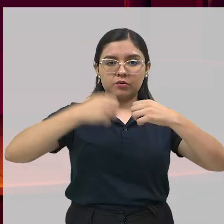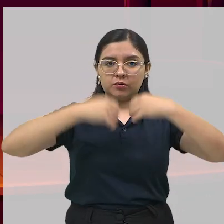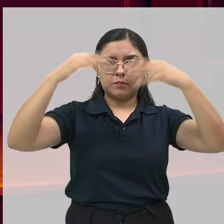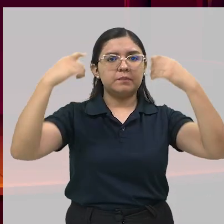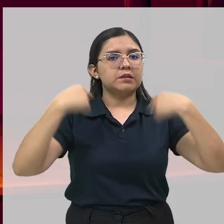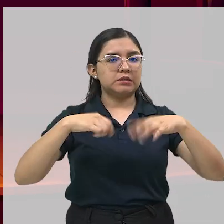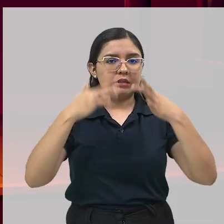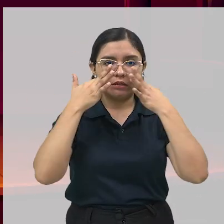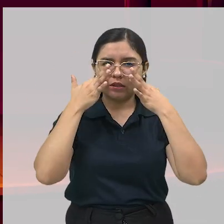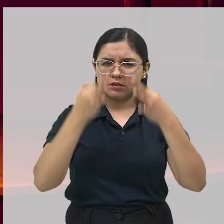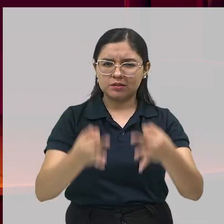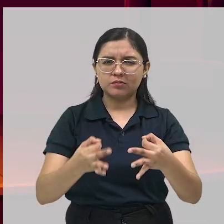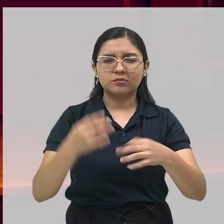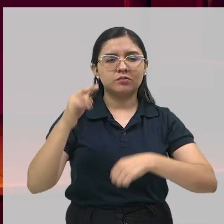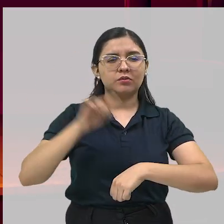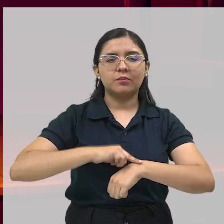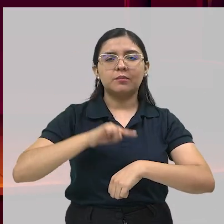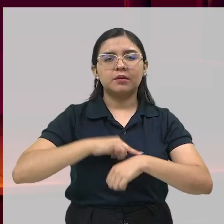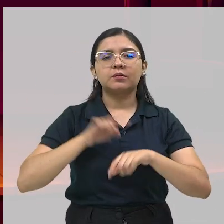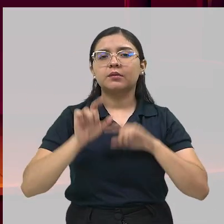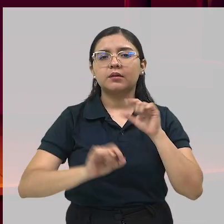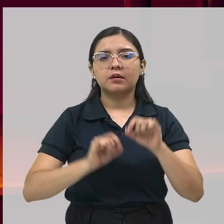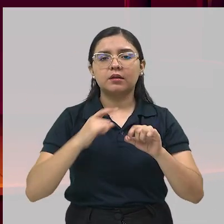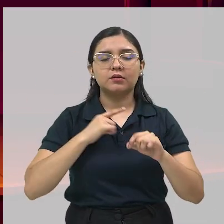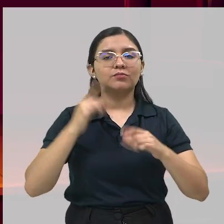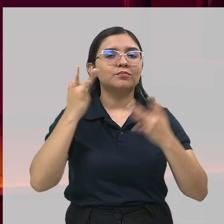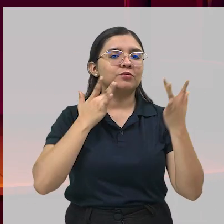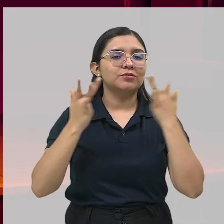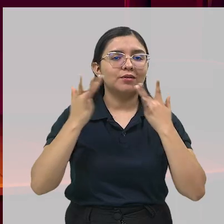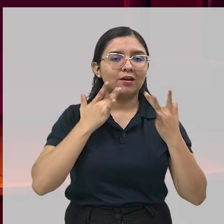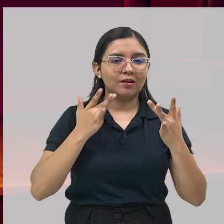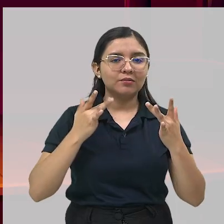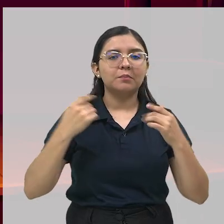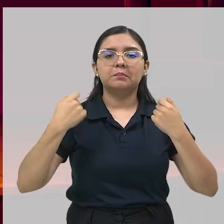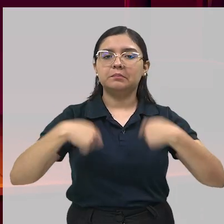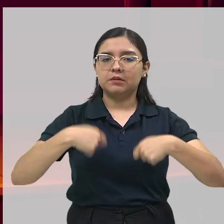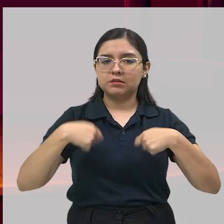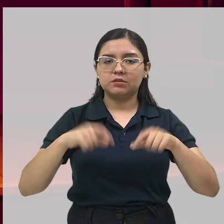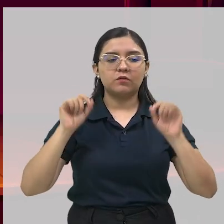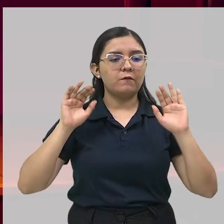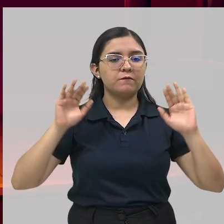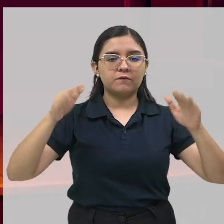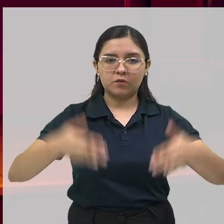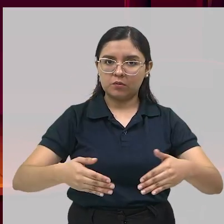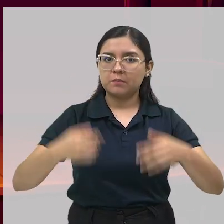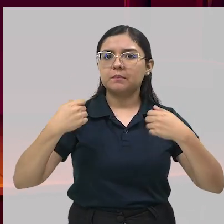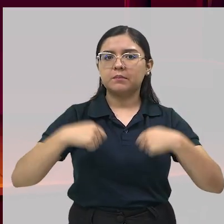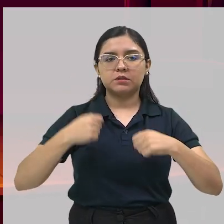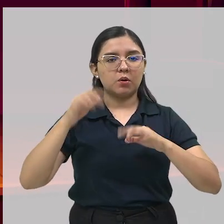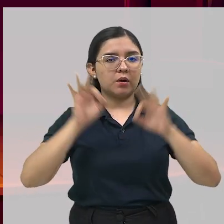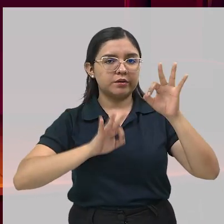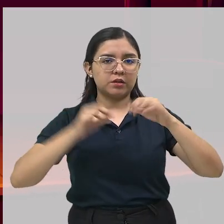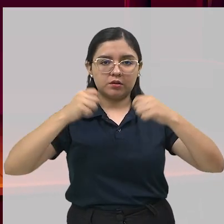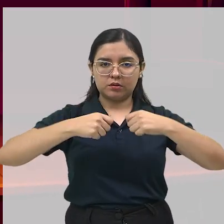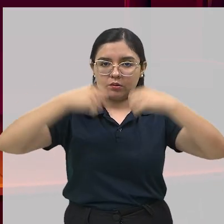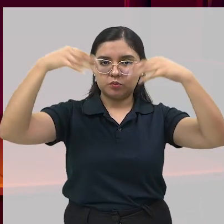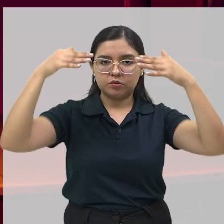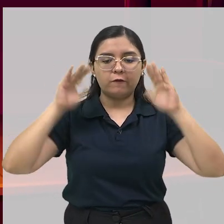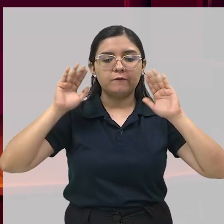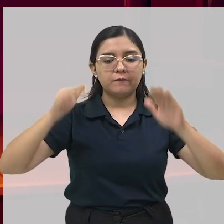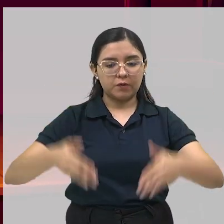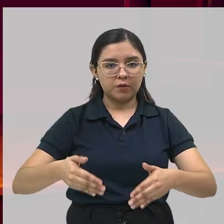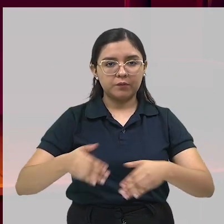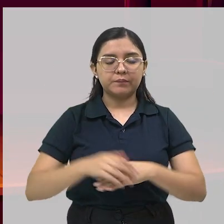ação cênica. No momento da peça teatral, que eu preciso direcionar o olhar, ele vai ter que ajustar essa